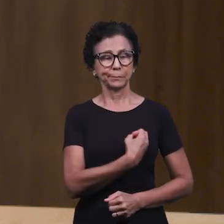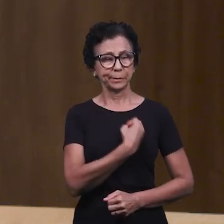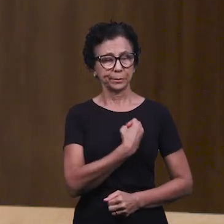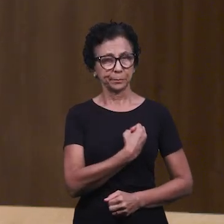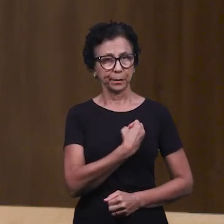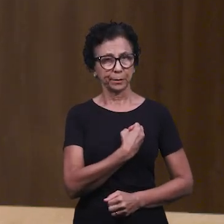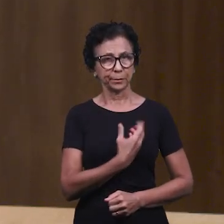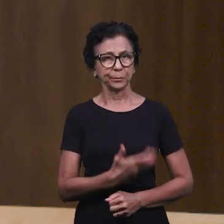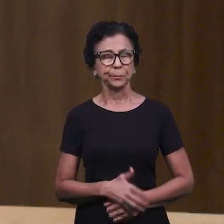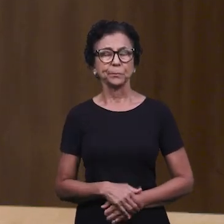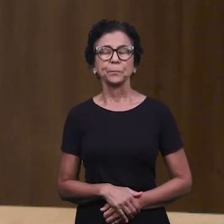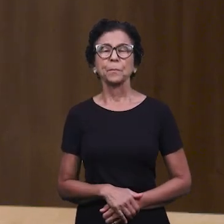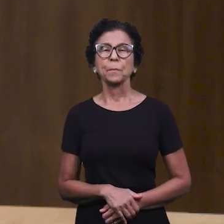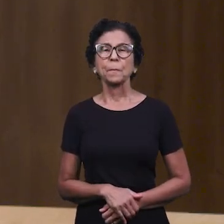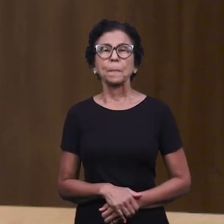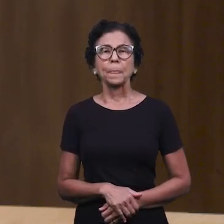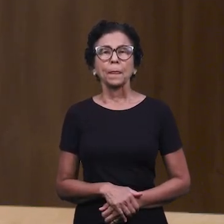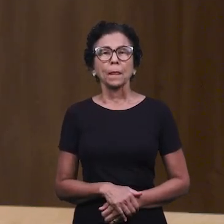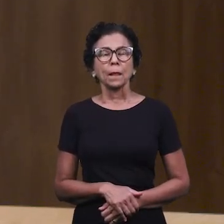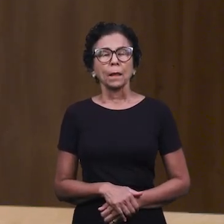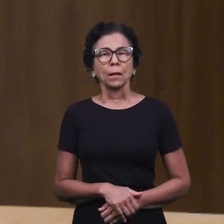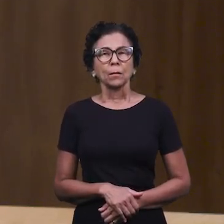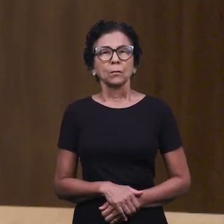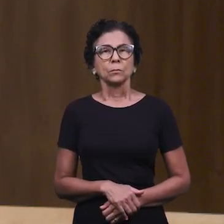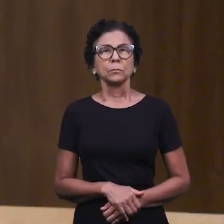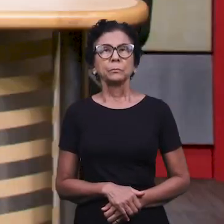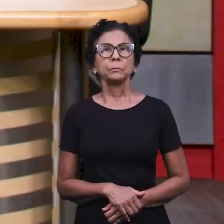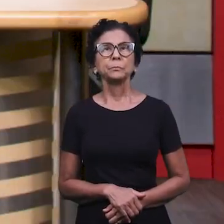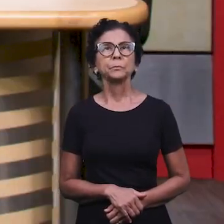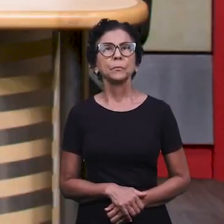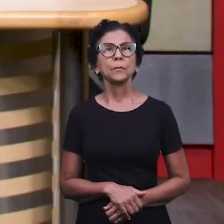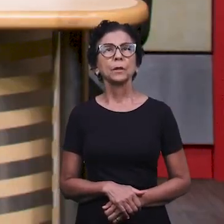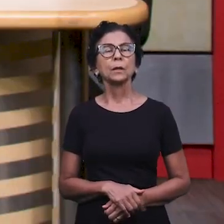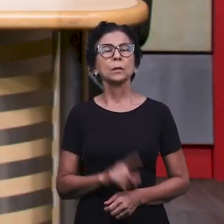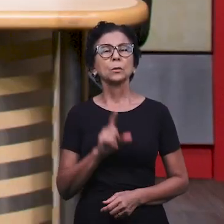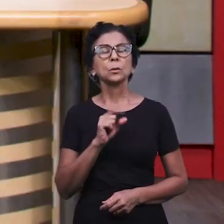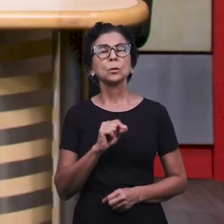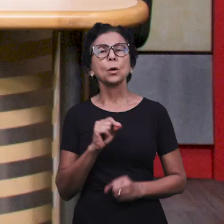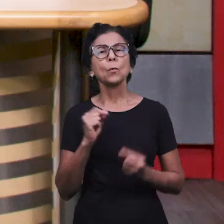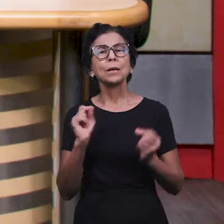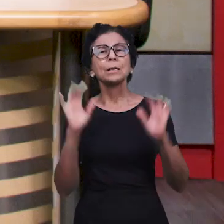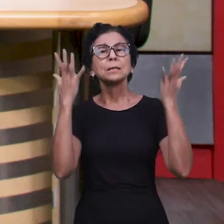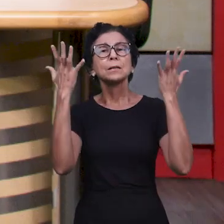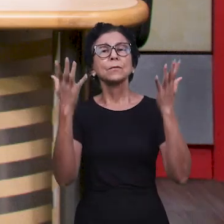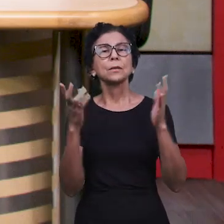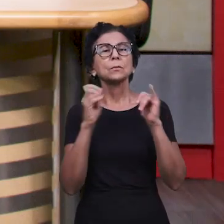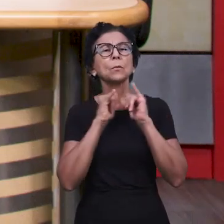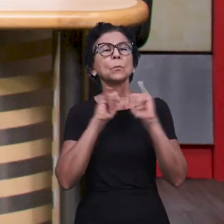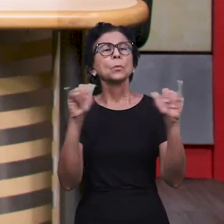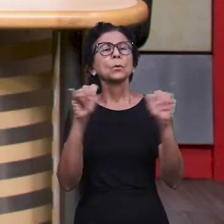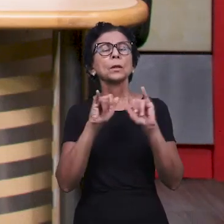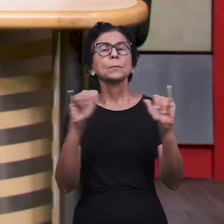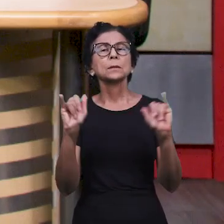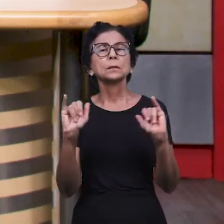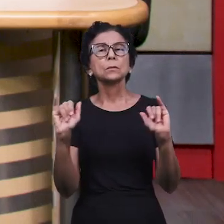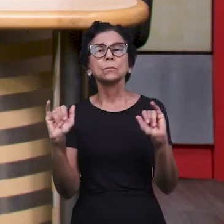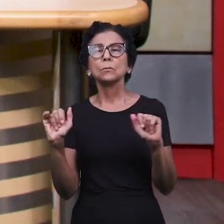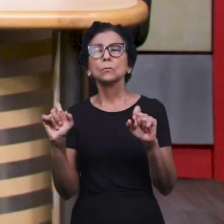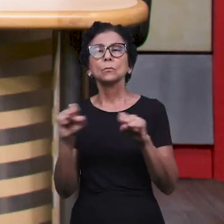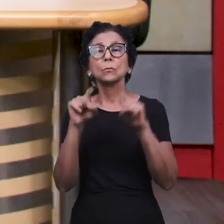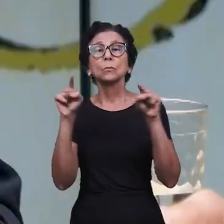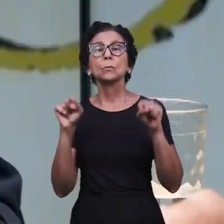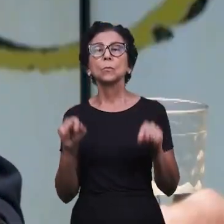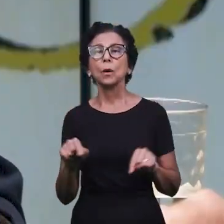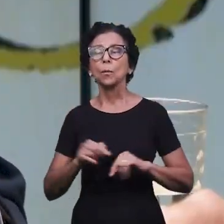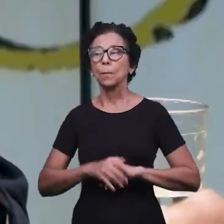que nós fizemos dentro dessa perspectiva de corpo? Eu entendo que a grande proclamação que nós